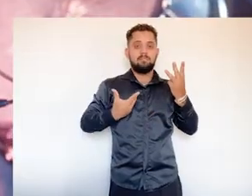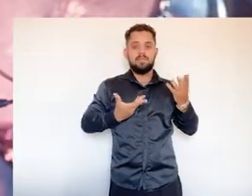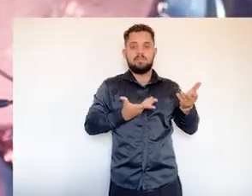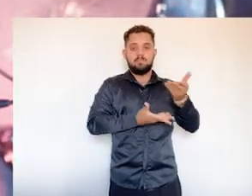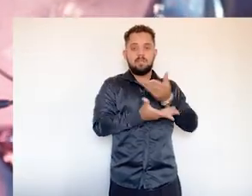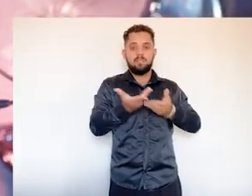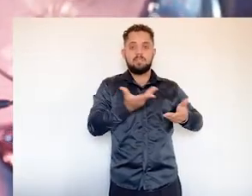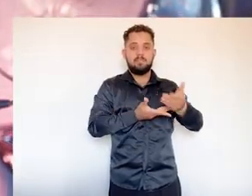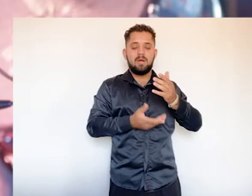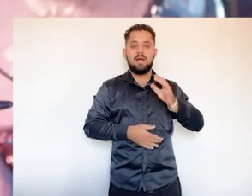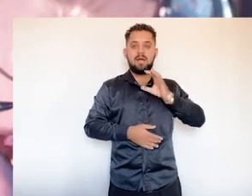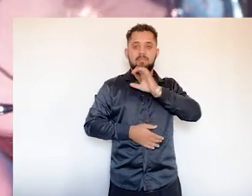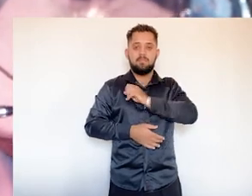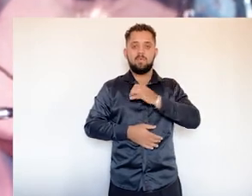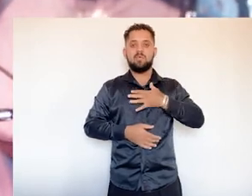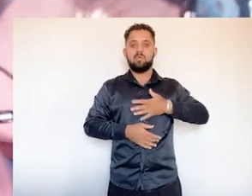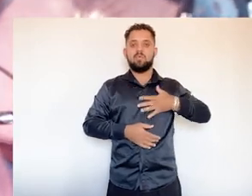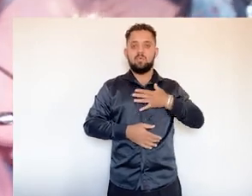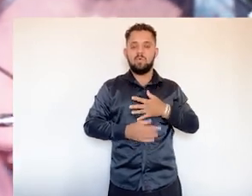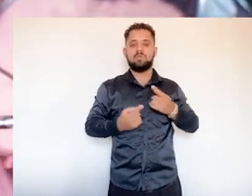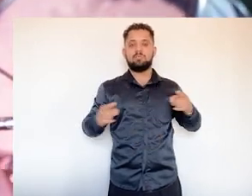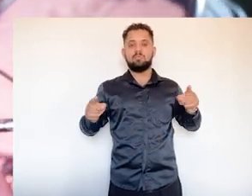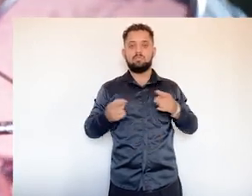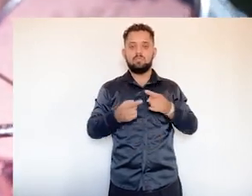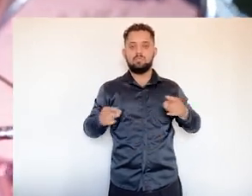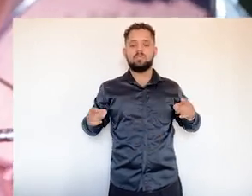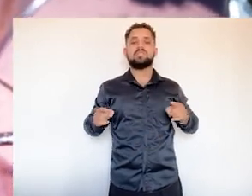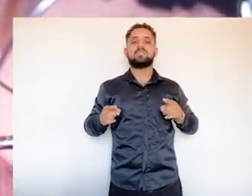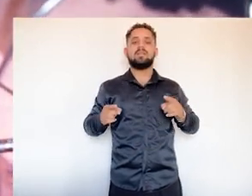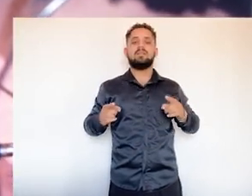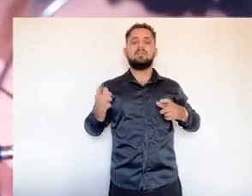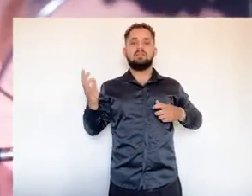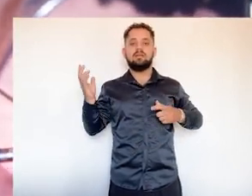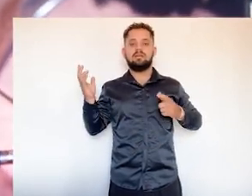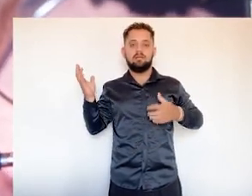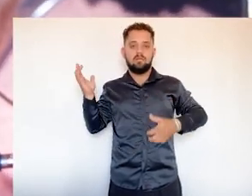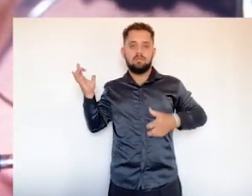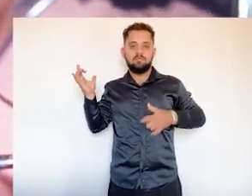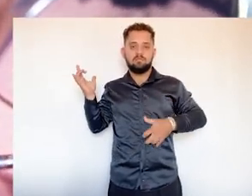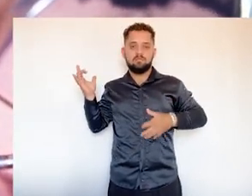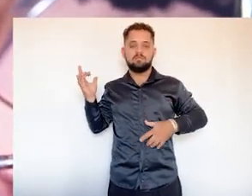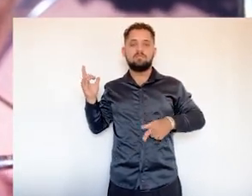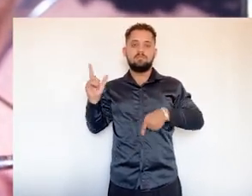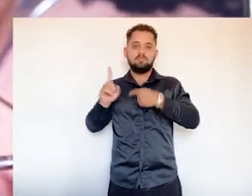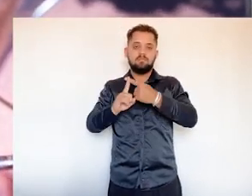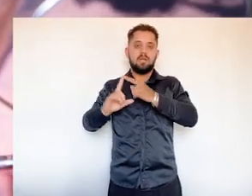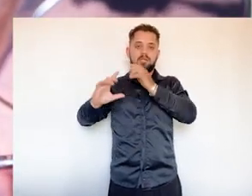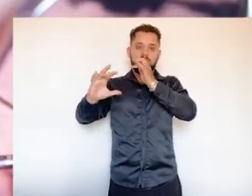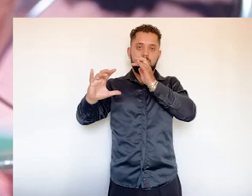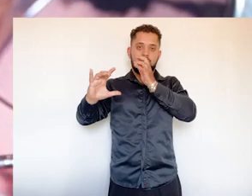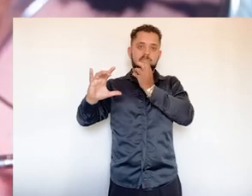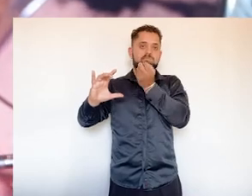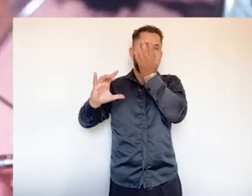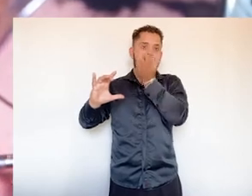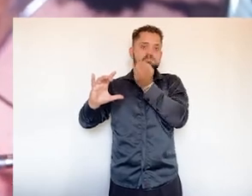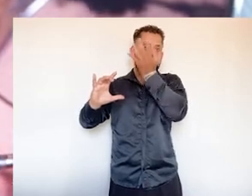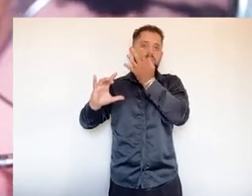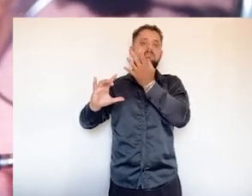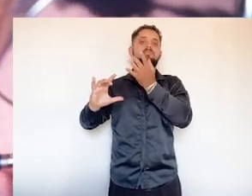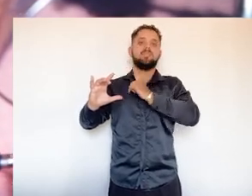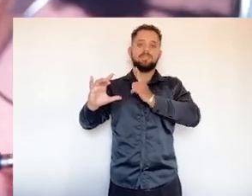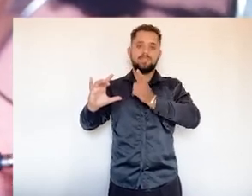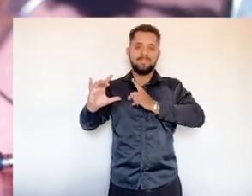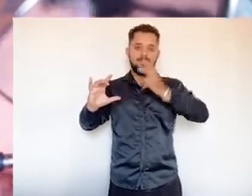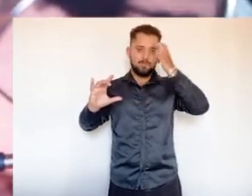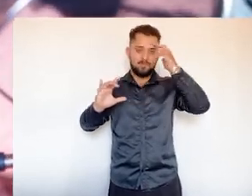amor pela música e pelo cerrado. Com a viola caipira, trombone e zabumba, exaltam nossa